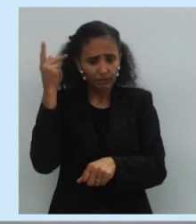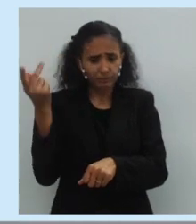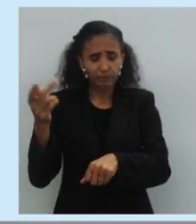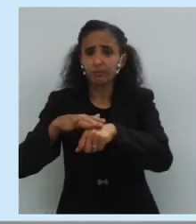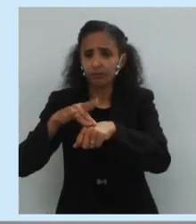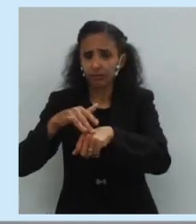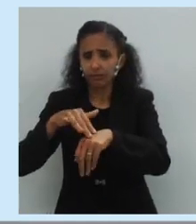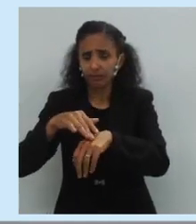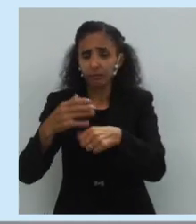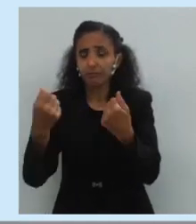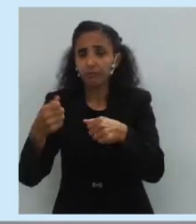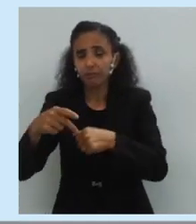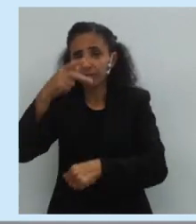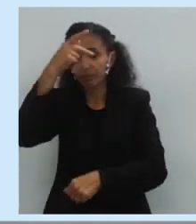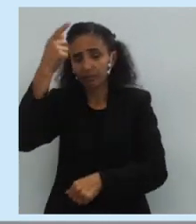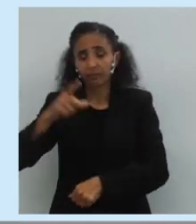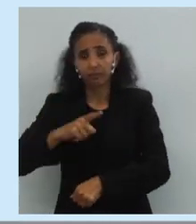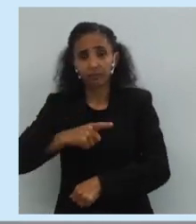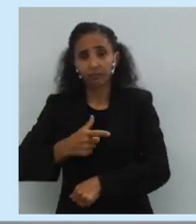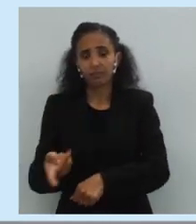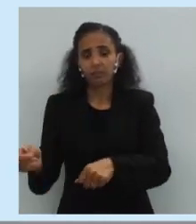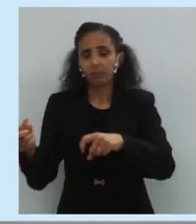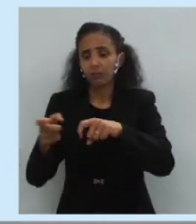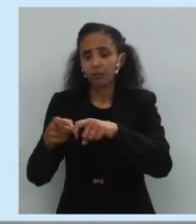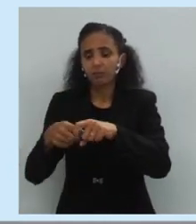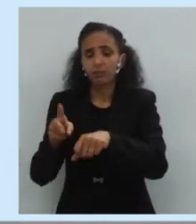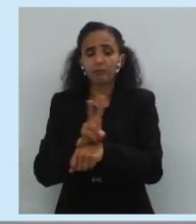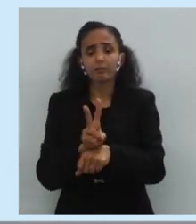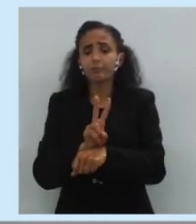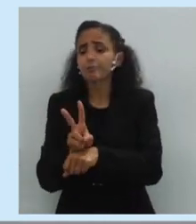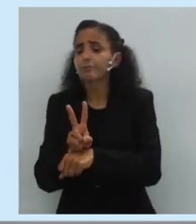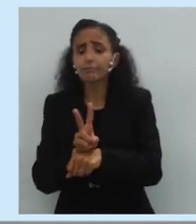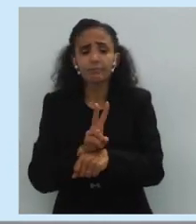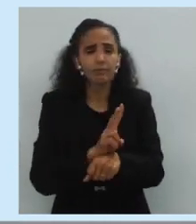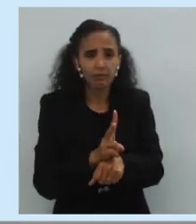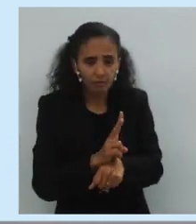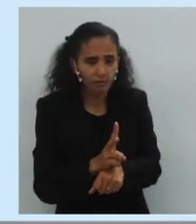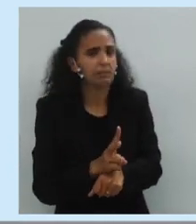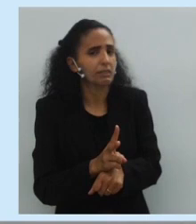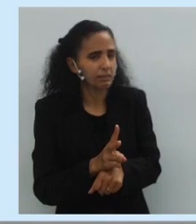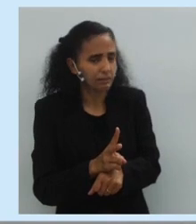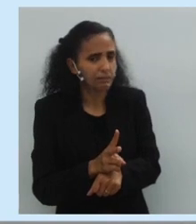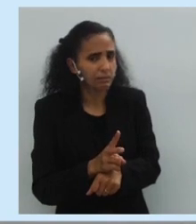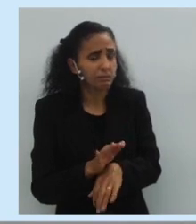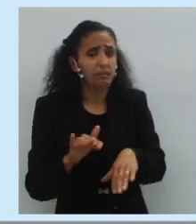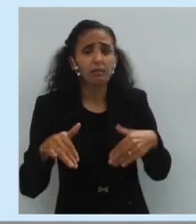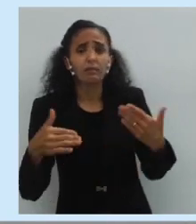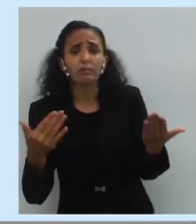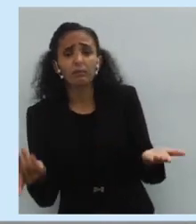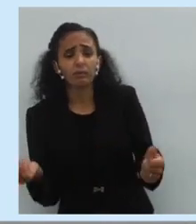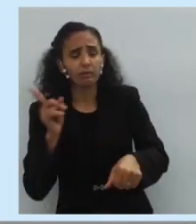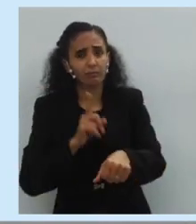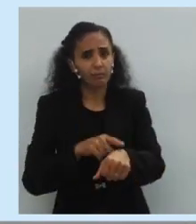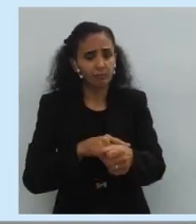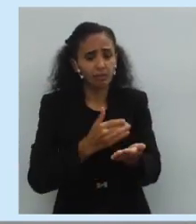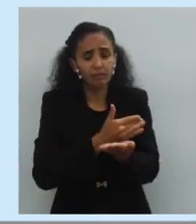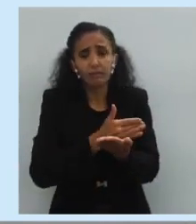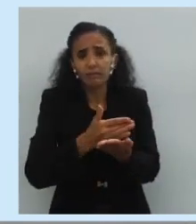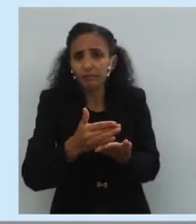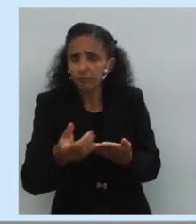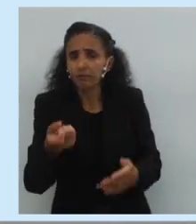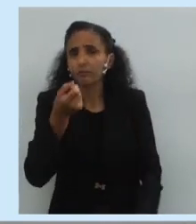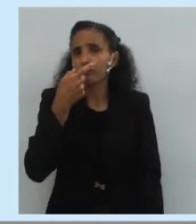essas duas medições elas vão ajudar o médico a determinar o quê? Em que